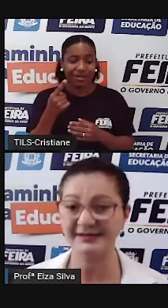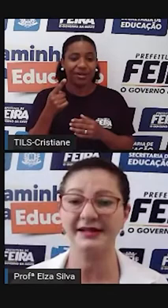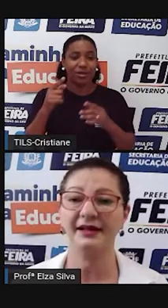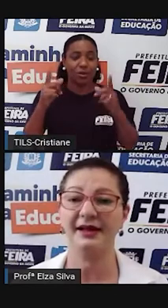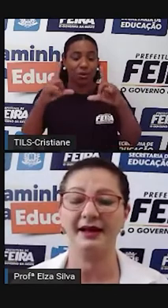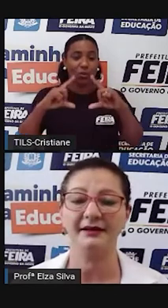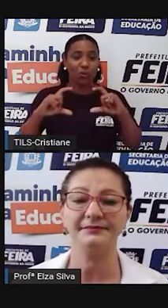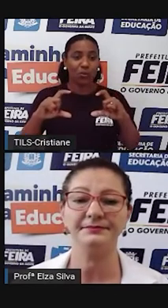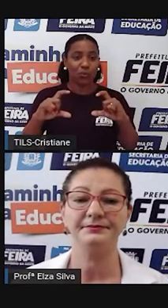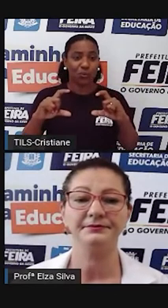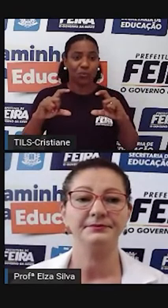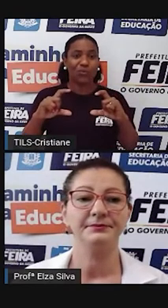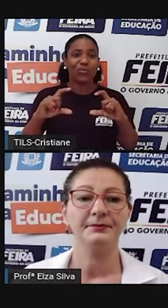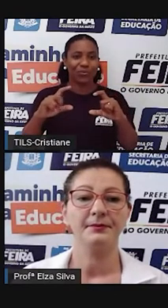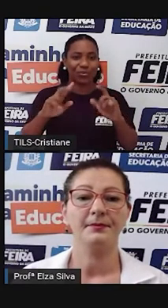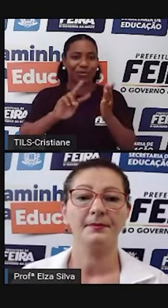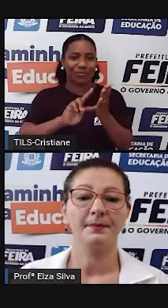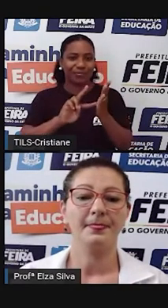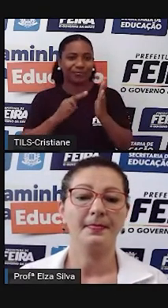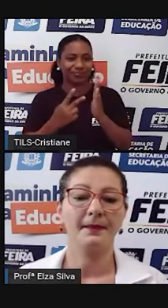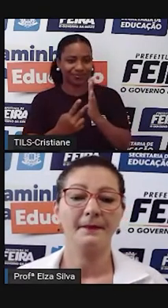de destacar